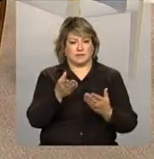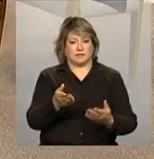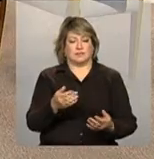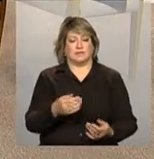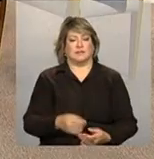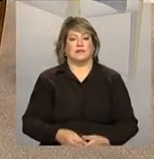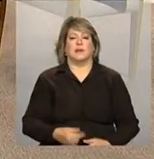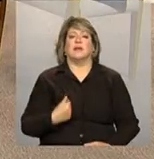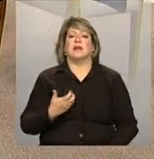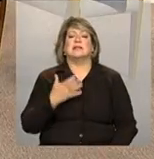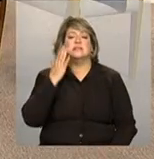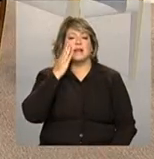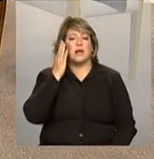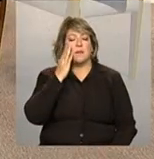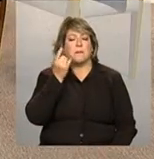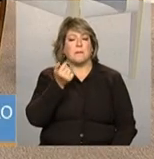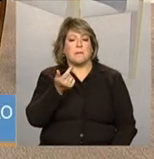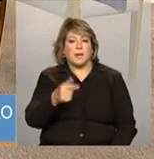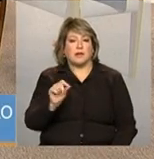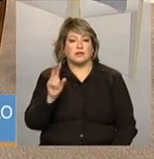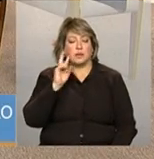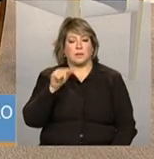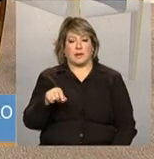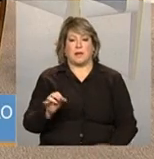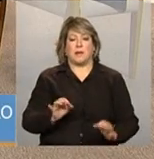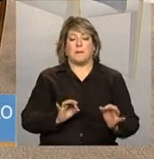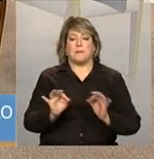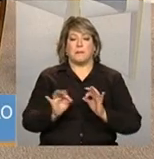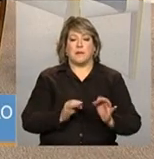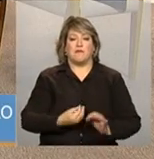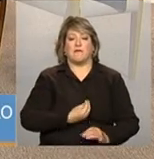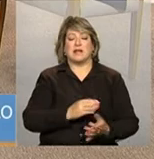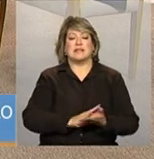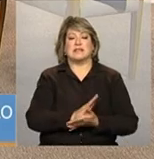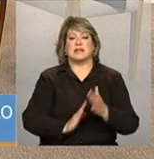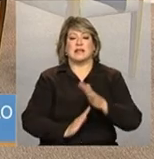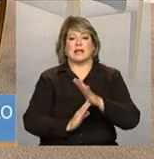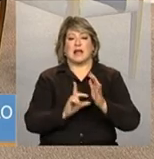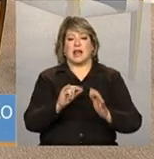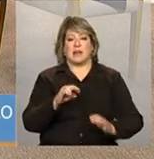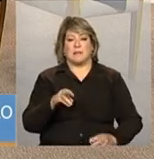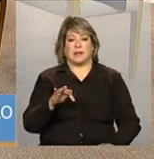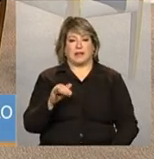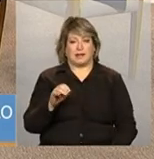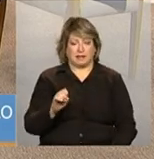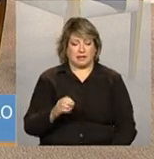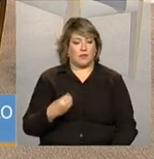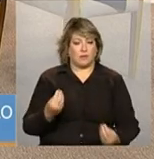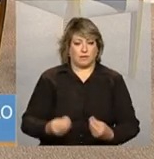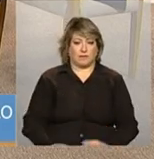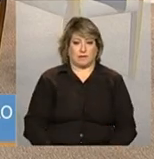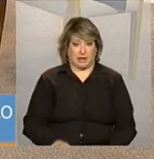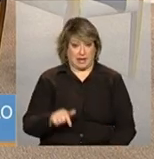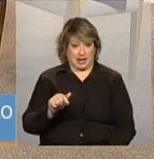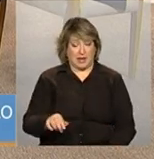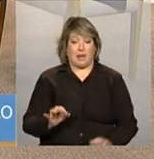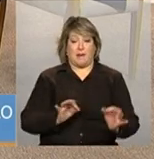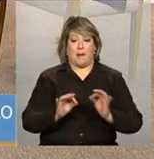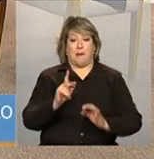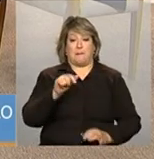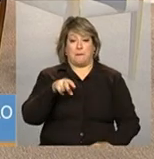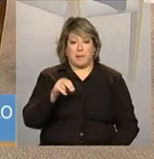saber um pouquinho mais sobre o plano Viver Sem Limites. Então, Adriana, o Plano Viver Sem Limite é o